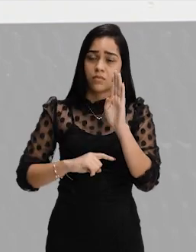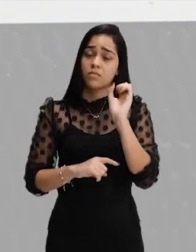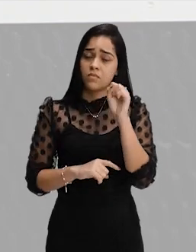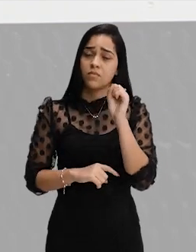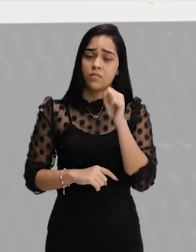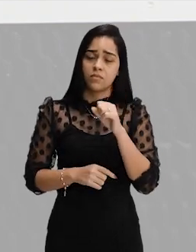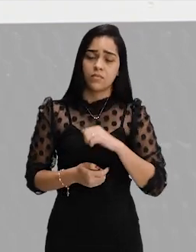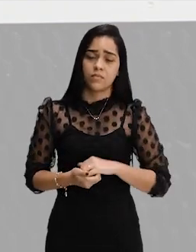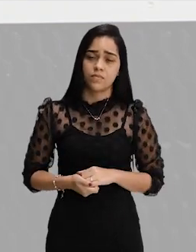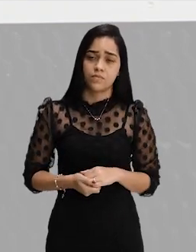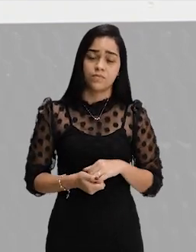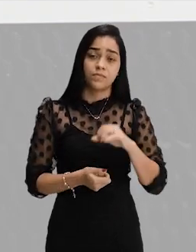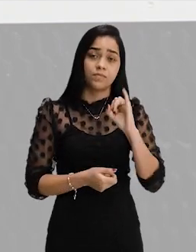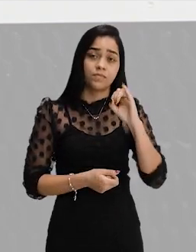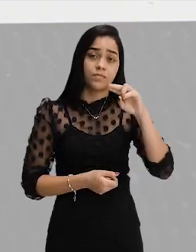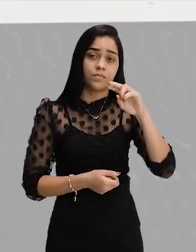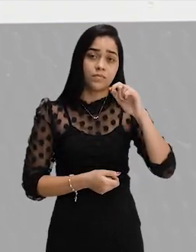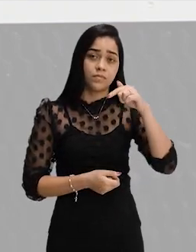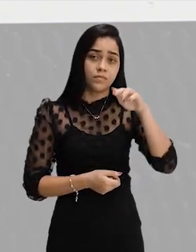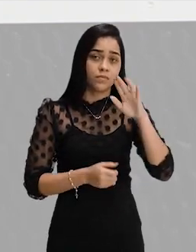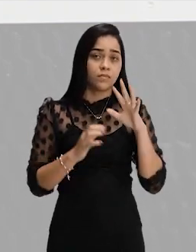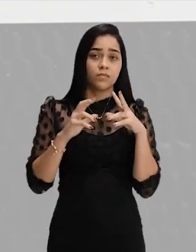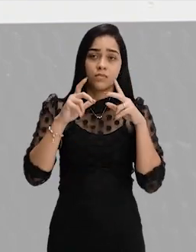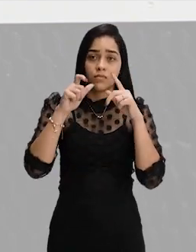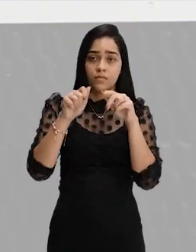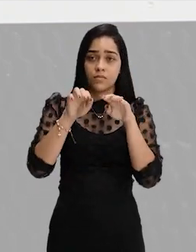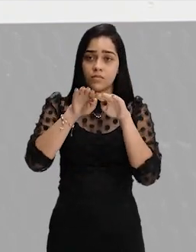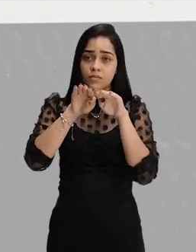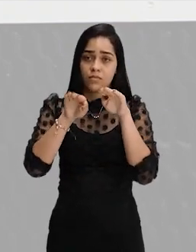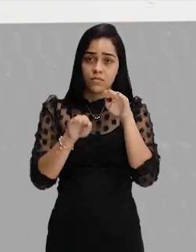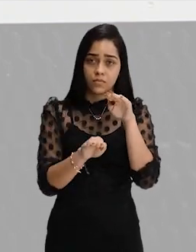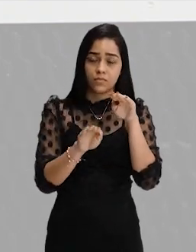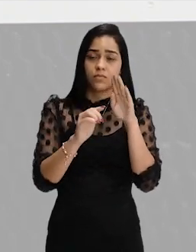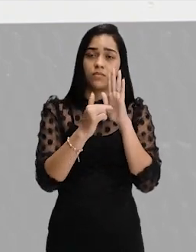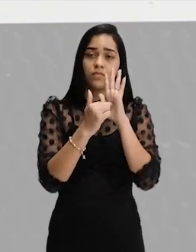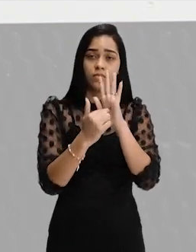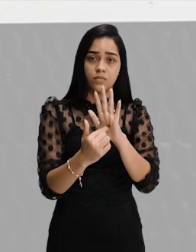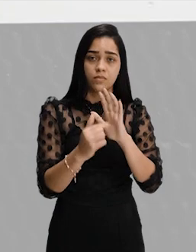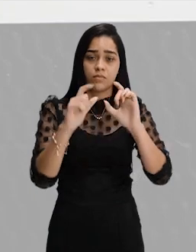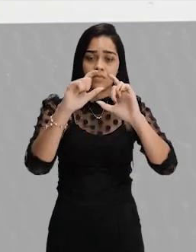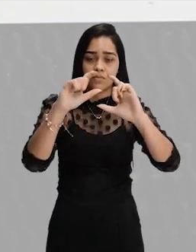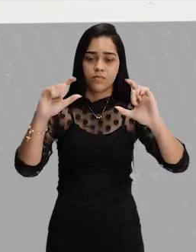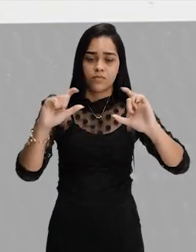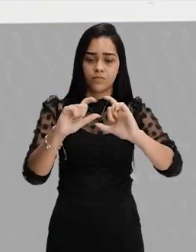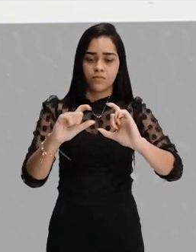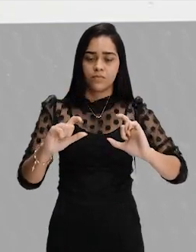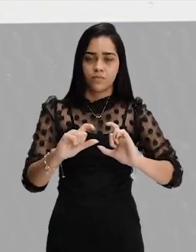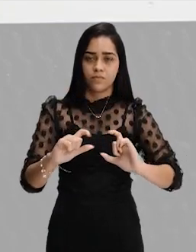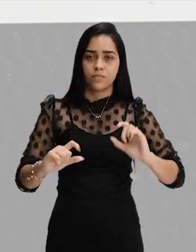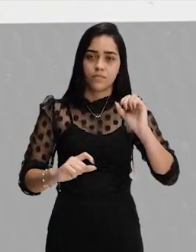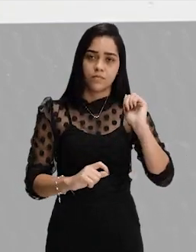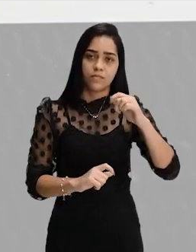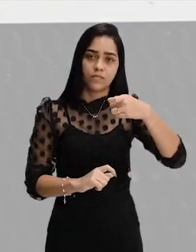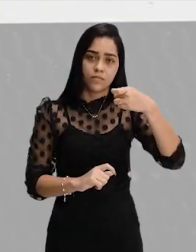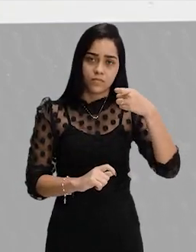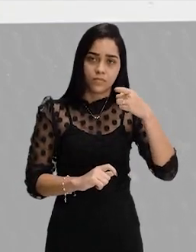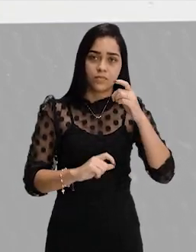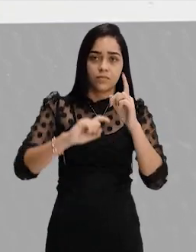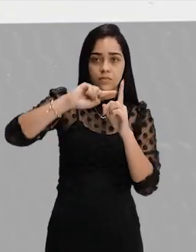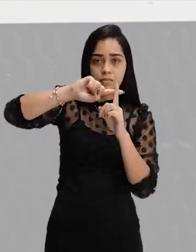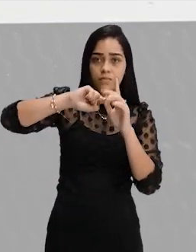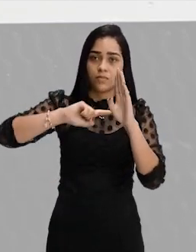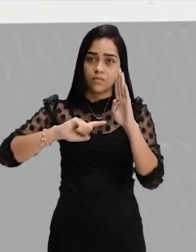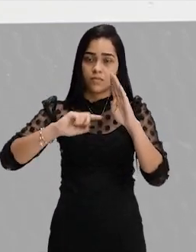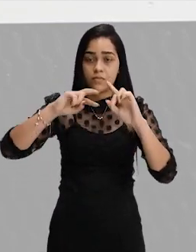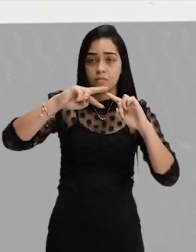grau. Então a inequação é toda desigualdade que se apresenta em uma dessas formas aqui, ax mais b maior do que zero,